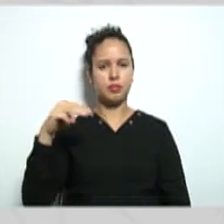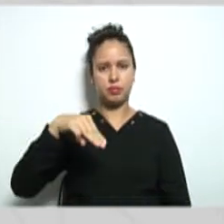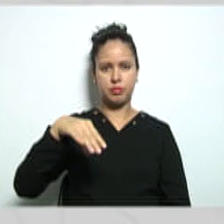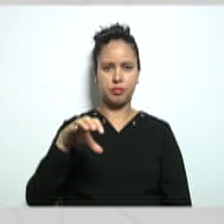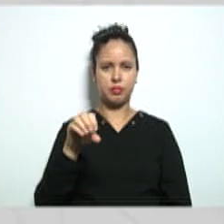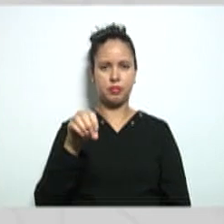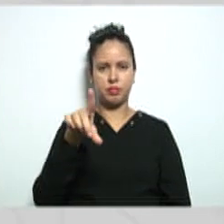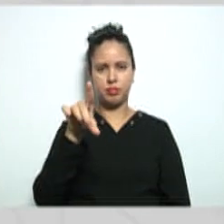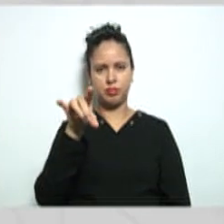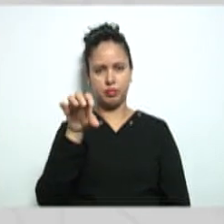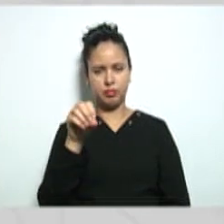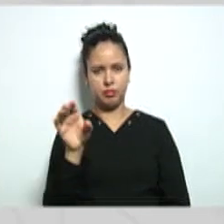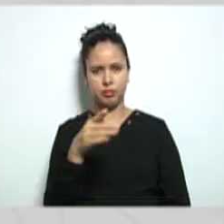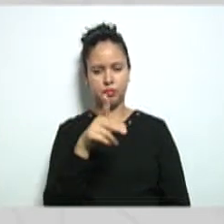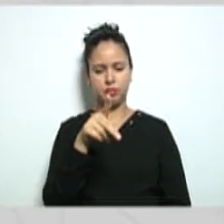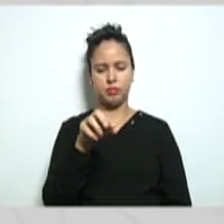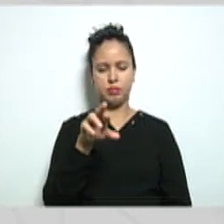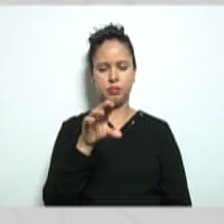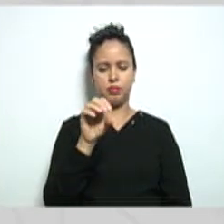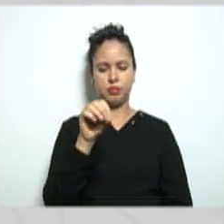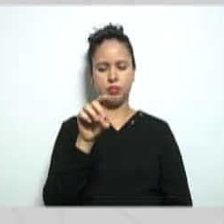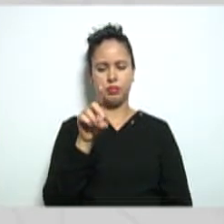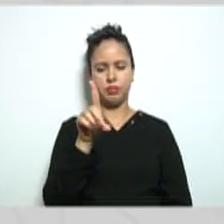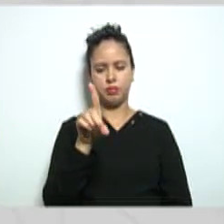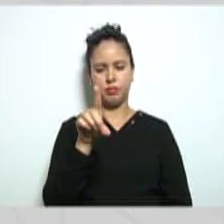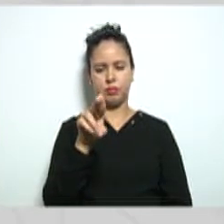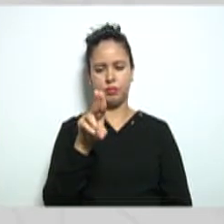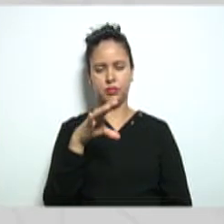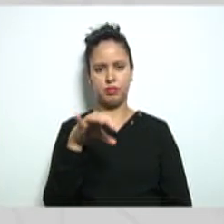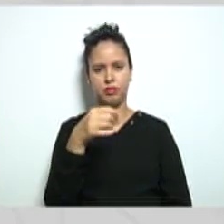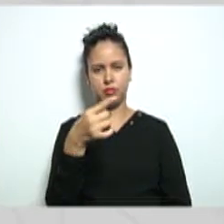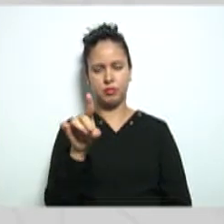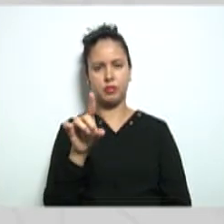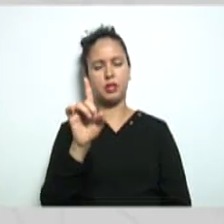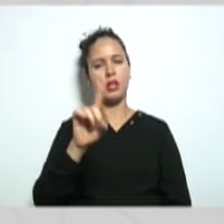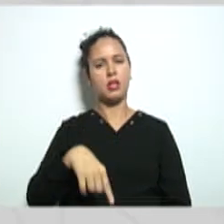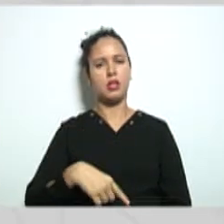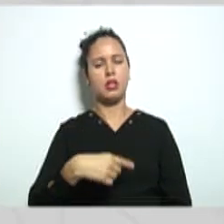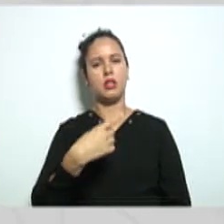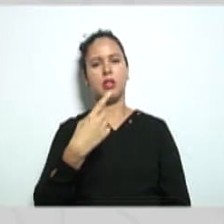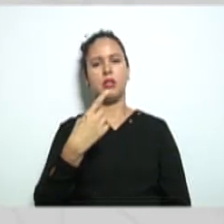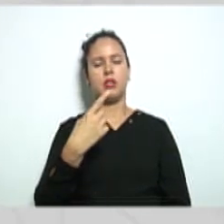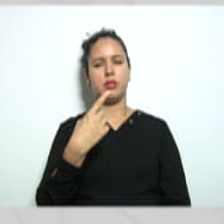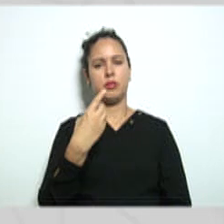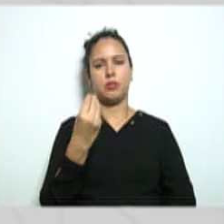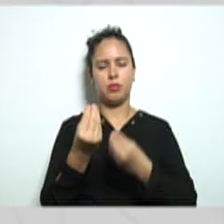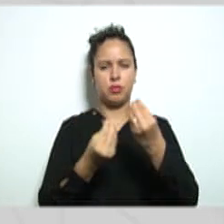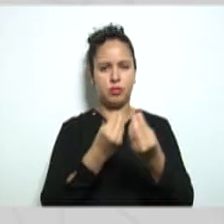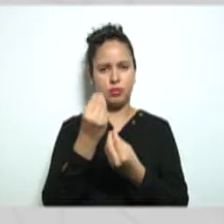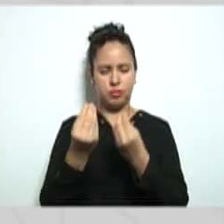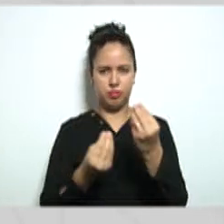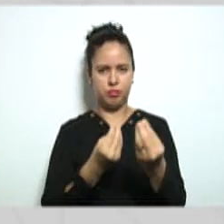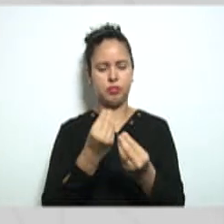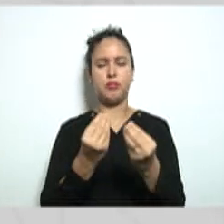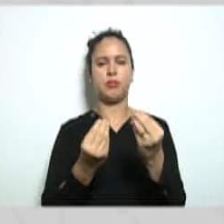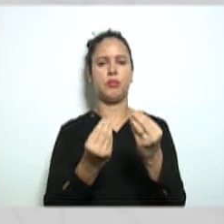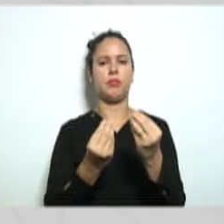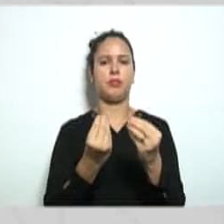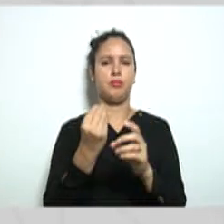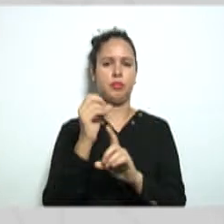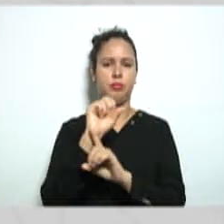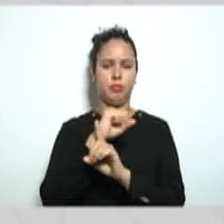produção. O conceito de modo de produção é a maneira, é a forma, é o jeito como a